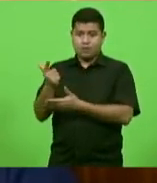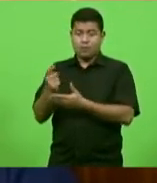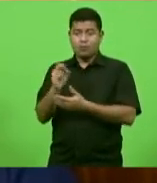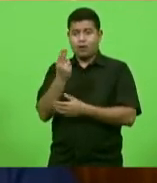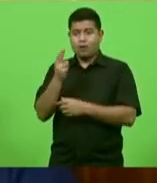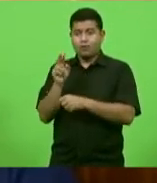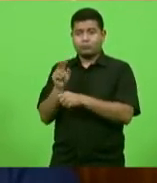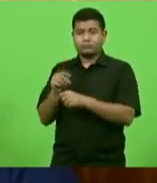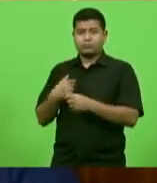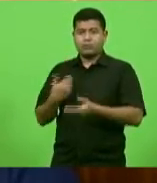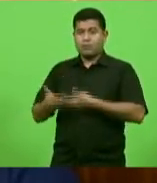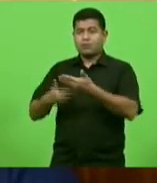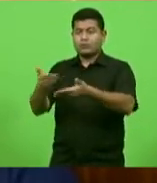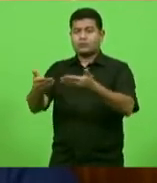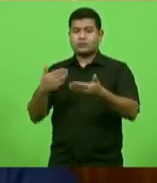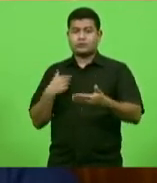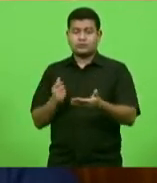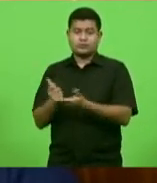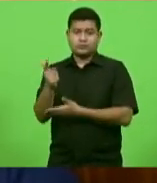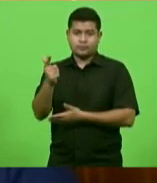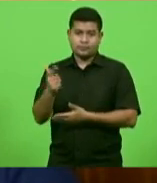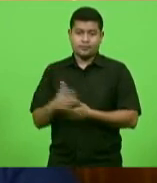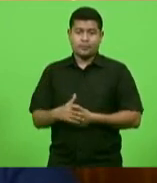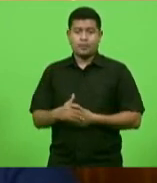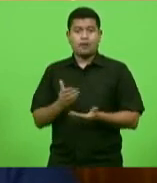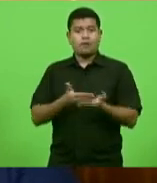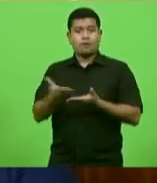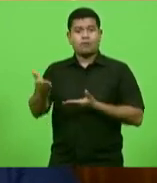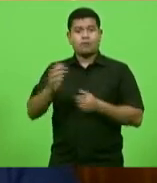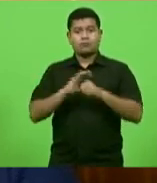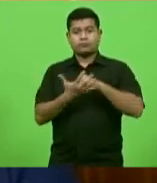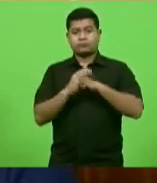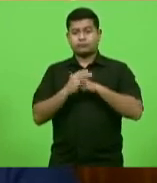perto. Desde o início da pandemia